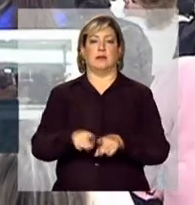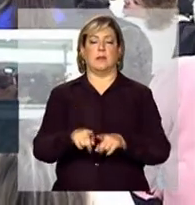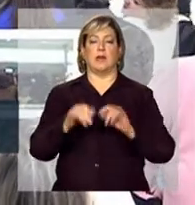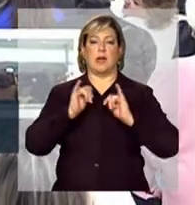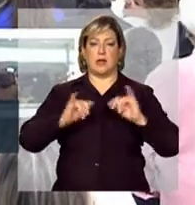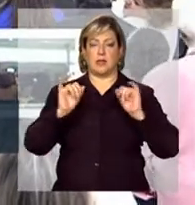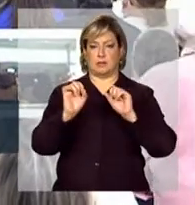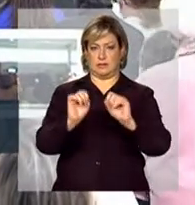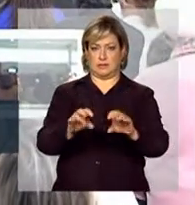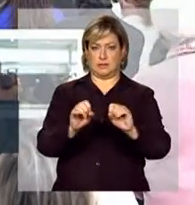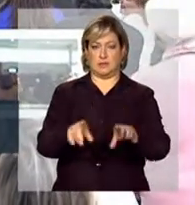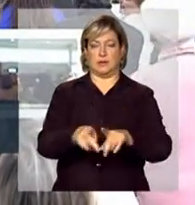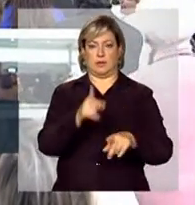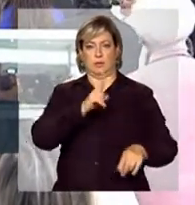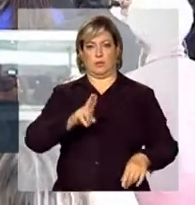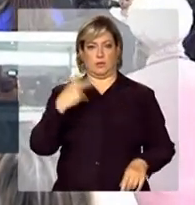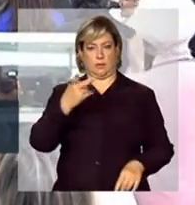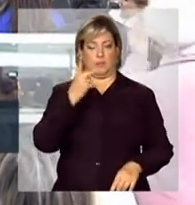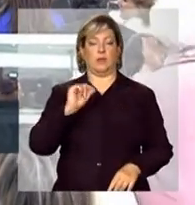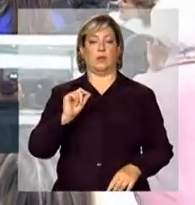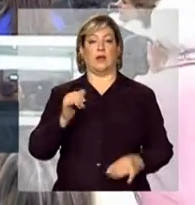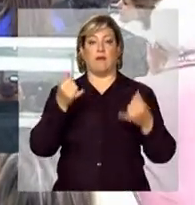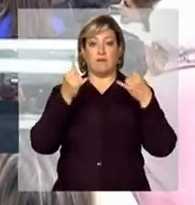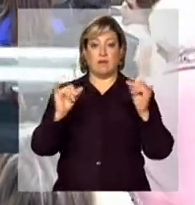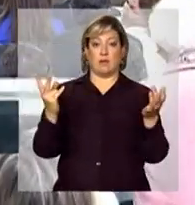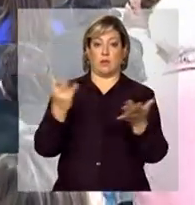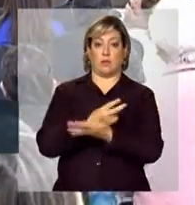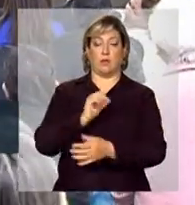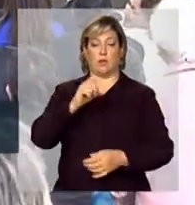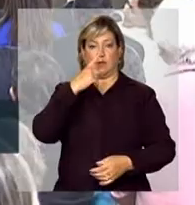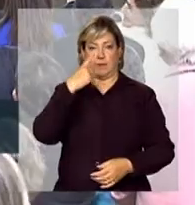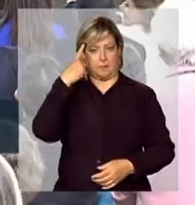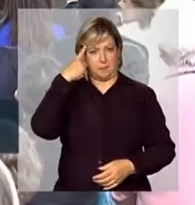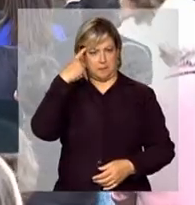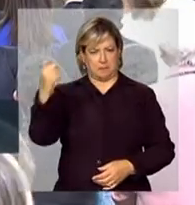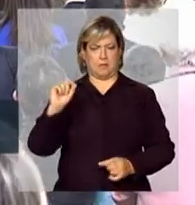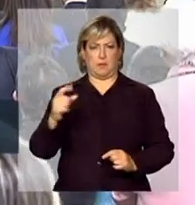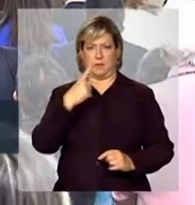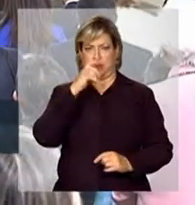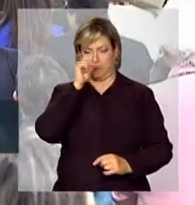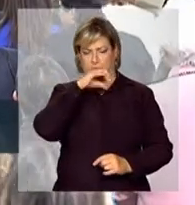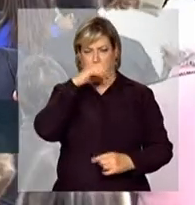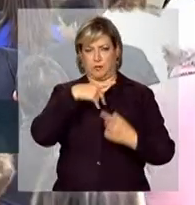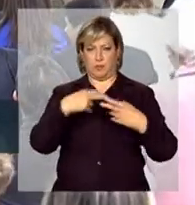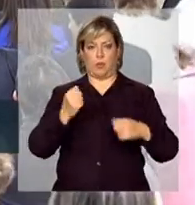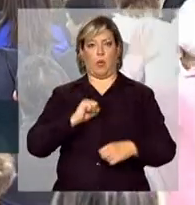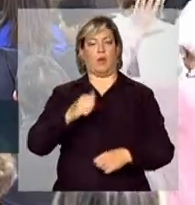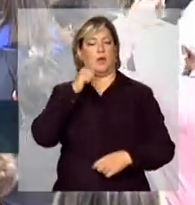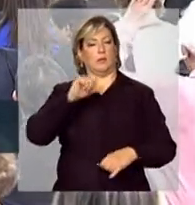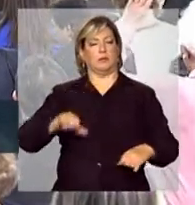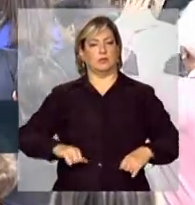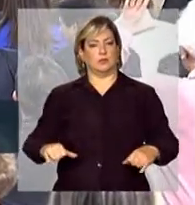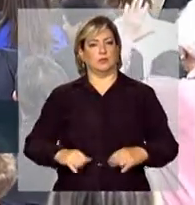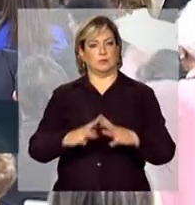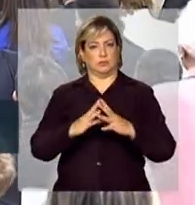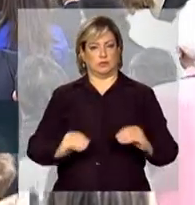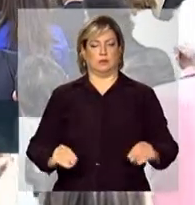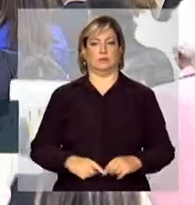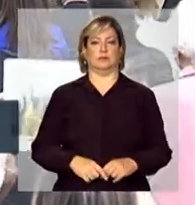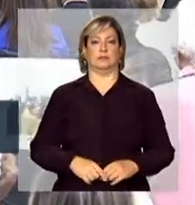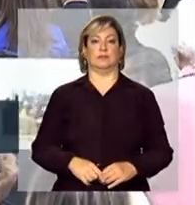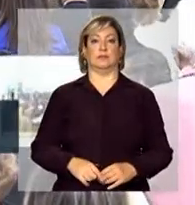e de utilidade pública para a prevenção e enfrentamento à violência contra as mulheres violência